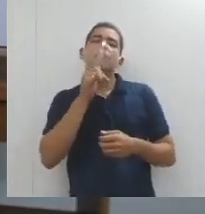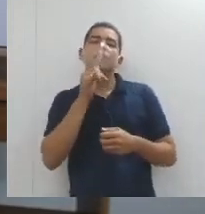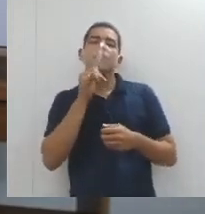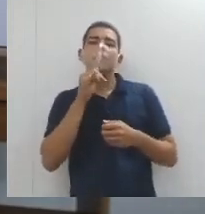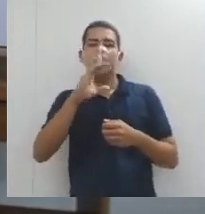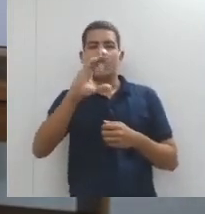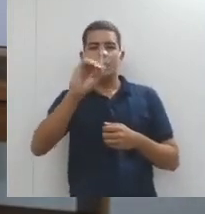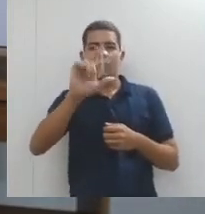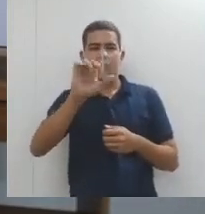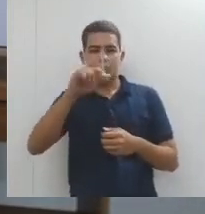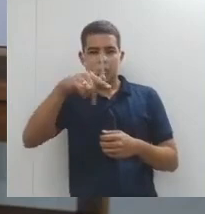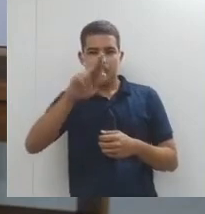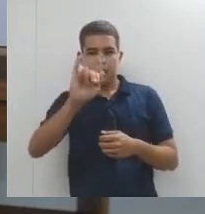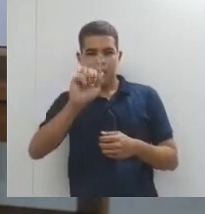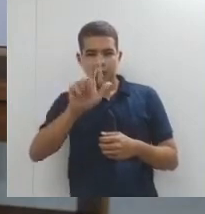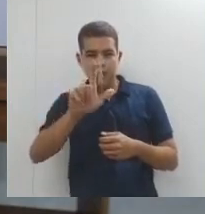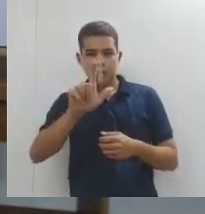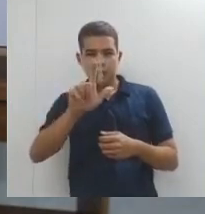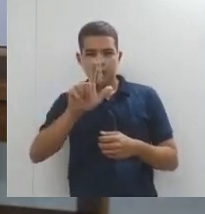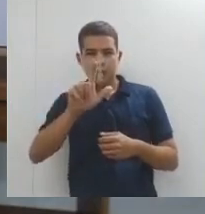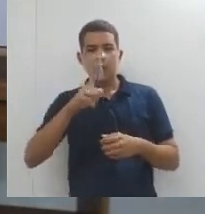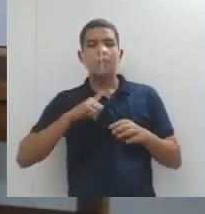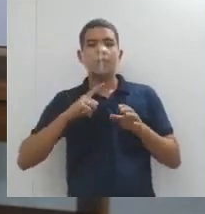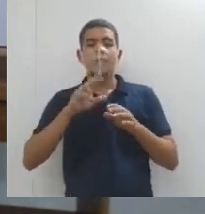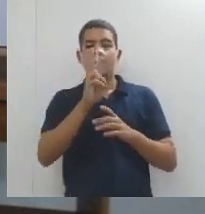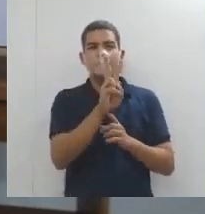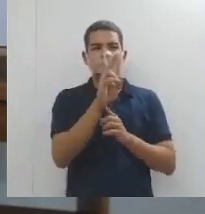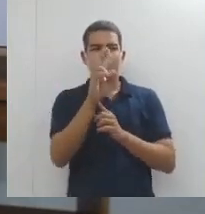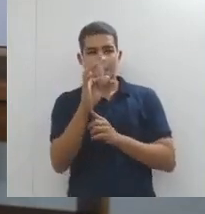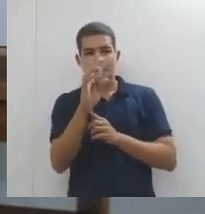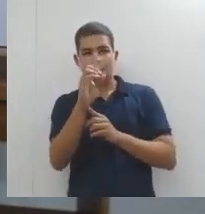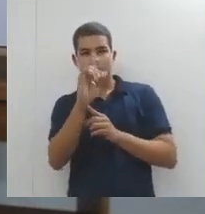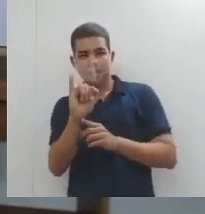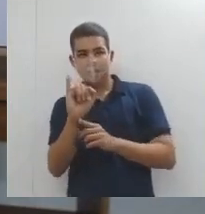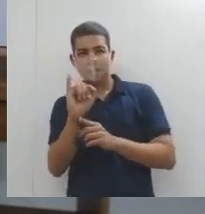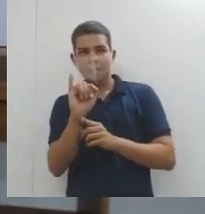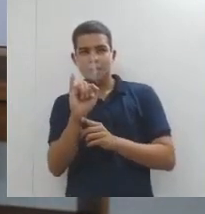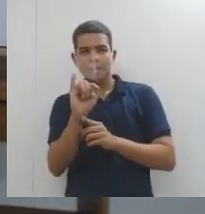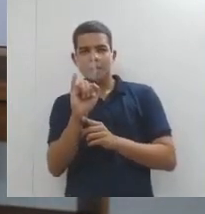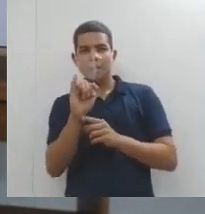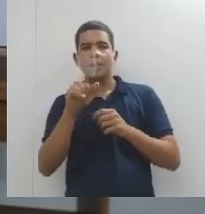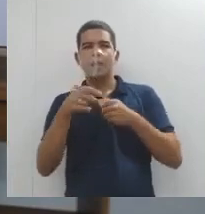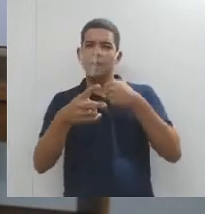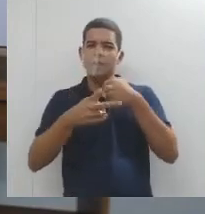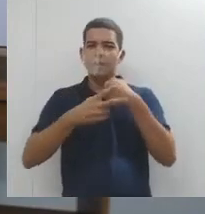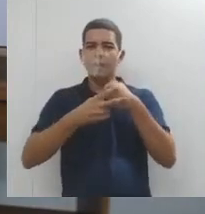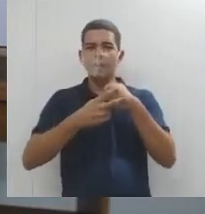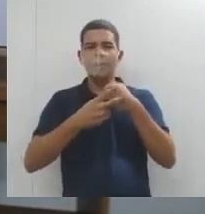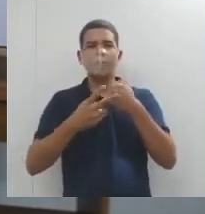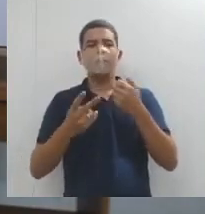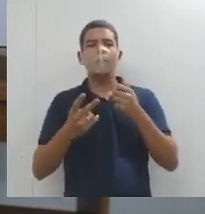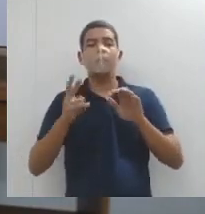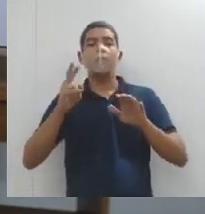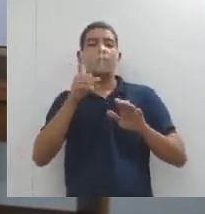as gramáticas apontam como transitivo direto e indireto são verbos que cotidianamente,